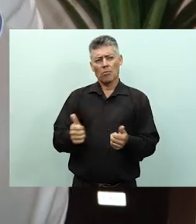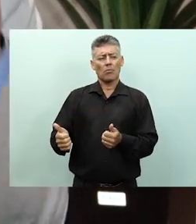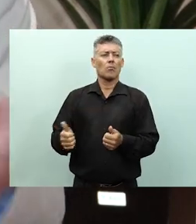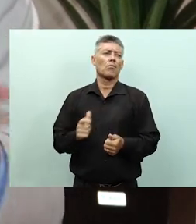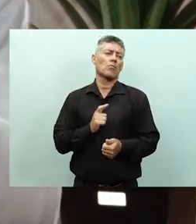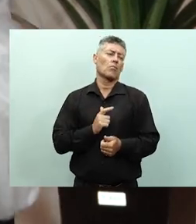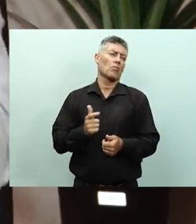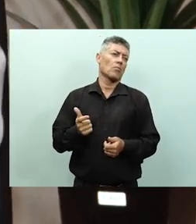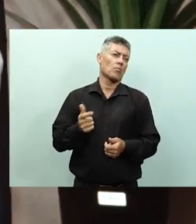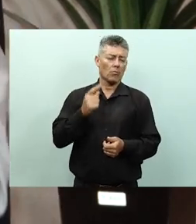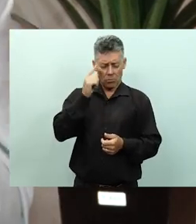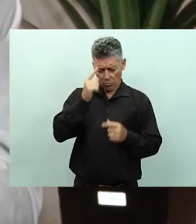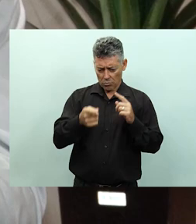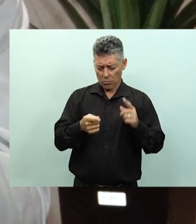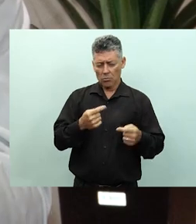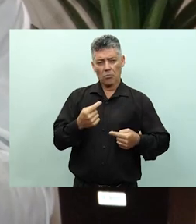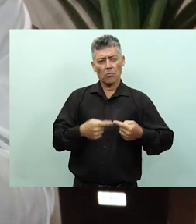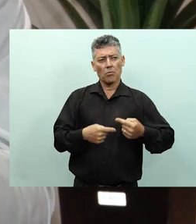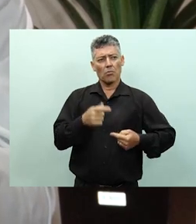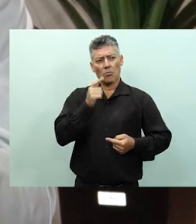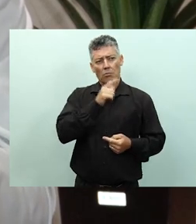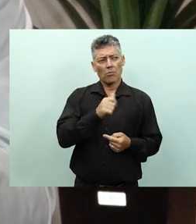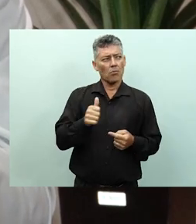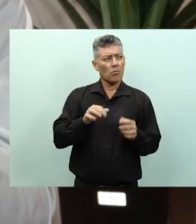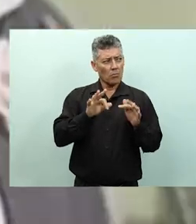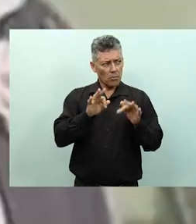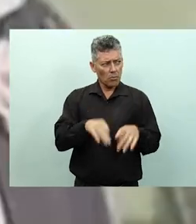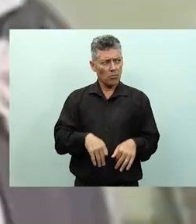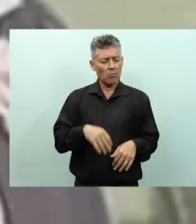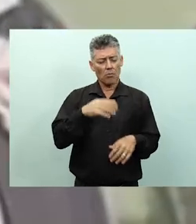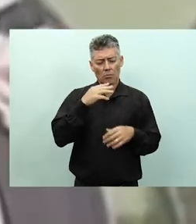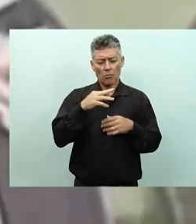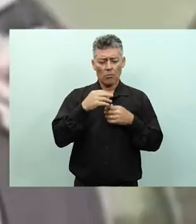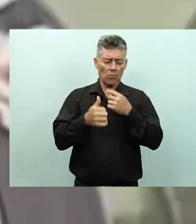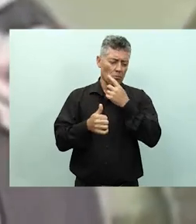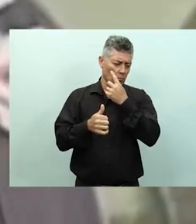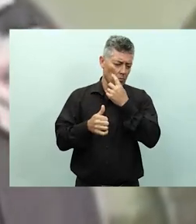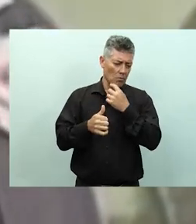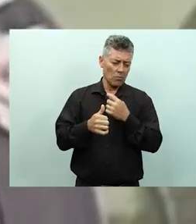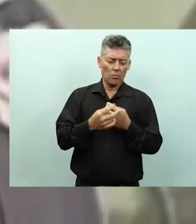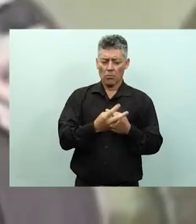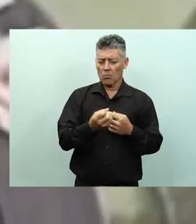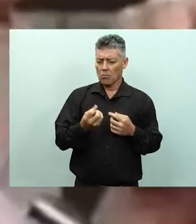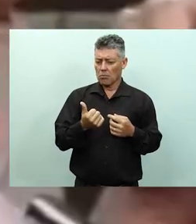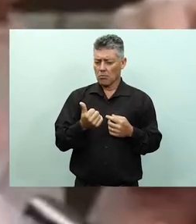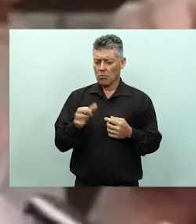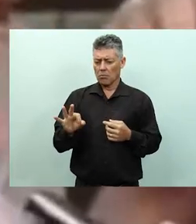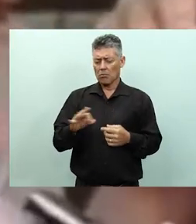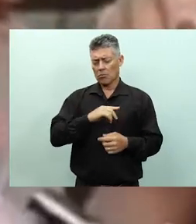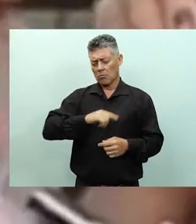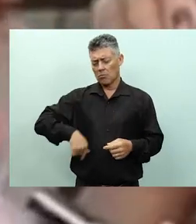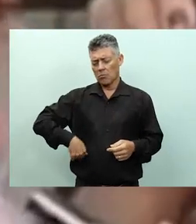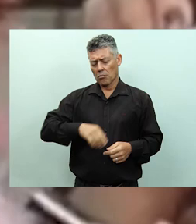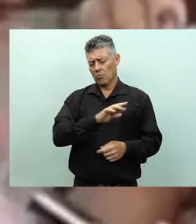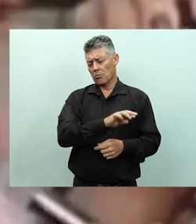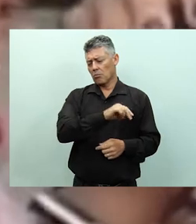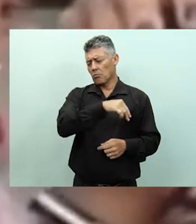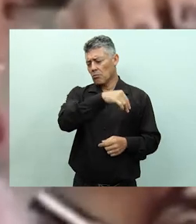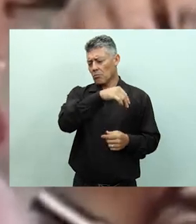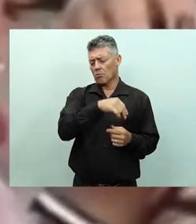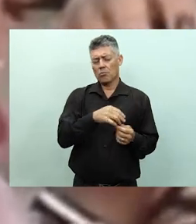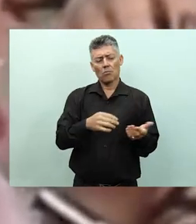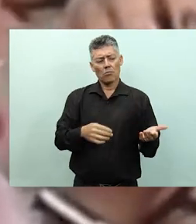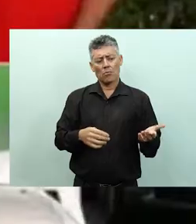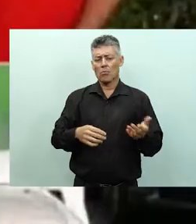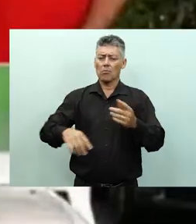Ela mandou e desmandou na política do Rio Grande do Norte. Ao final de março de 2010, Vilma renunciou ao governo do